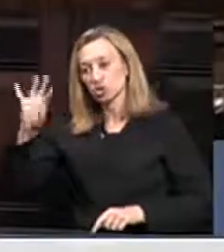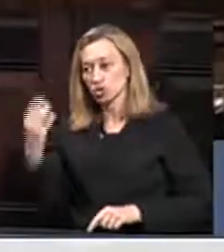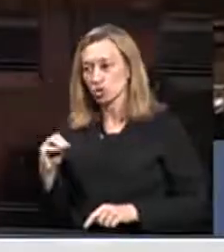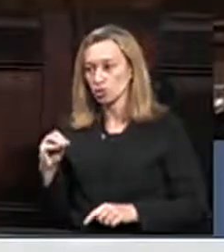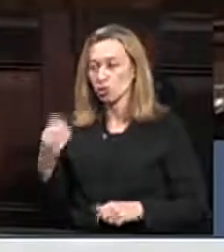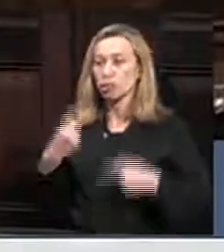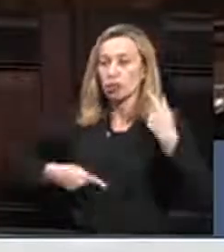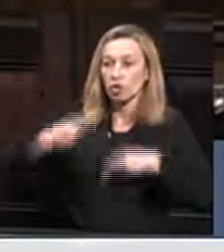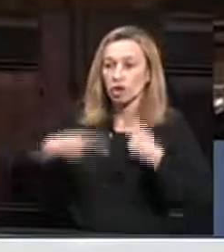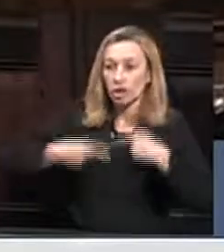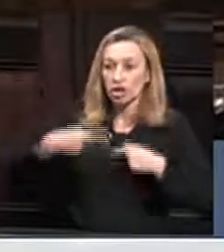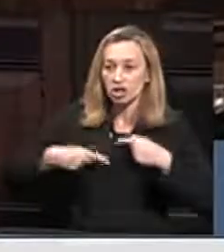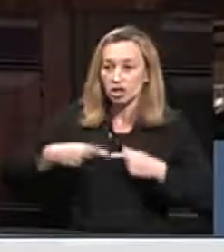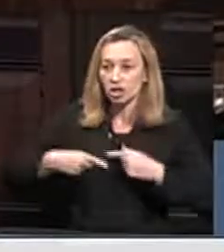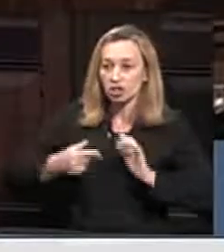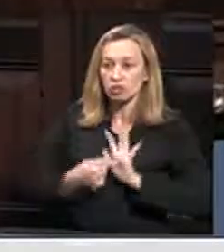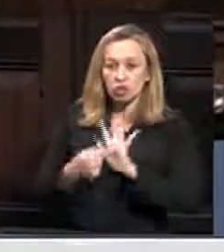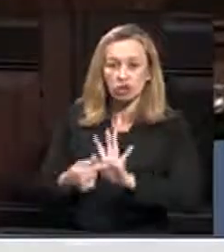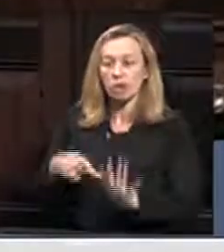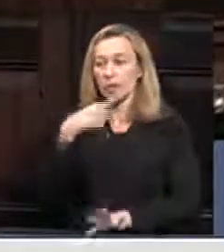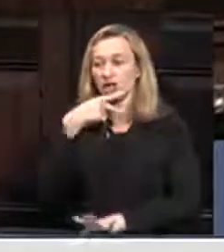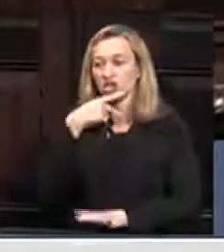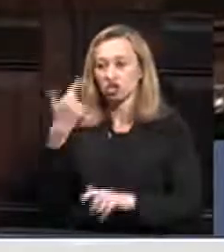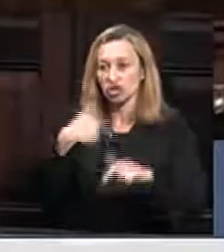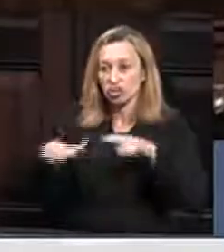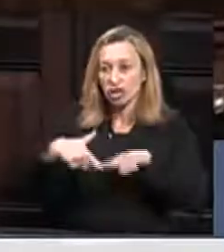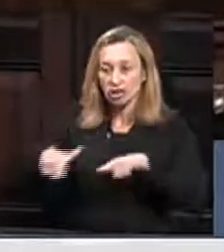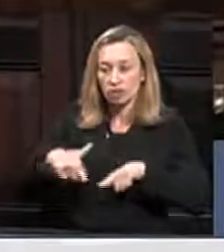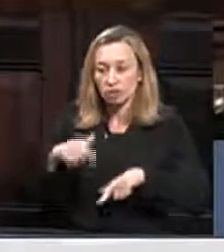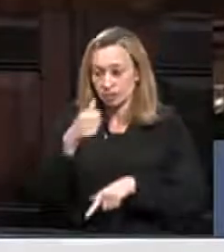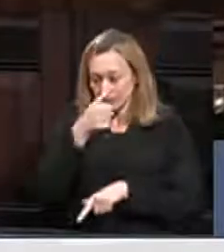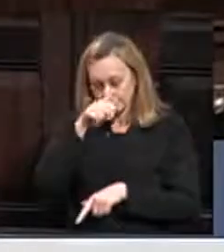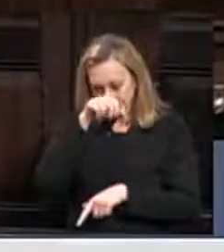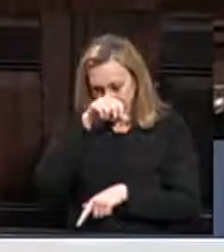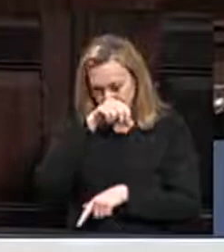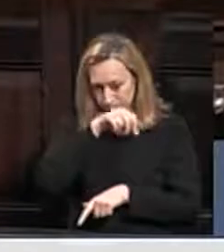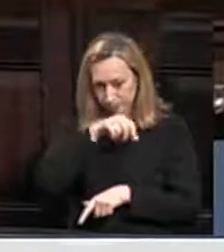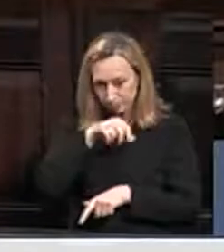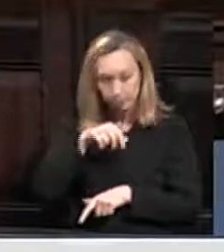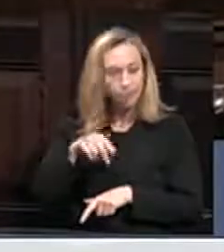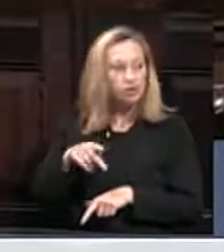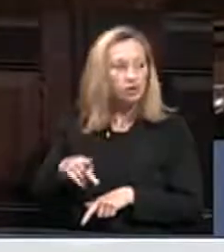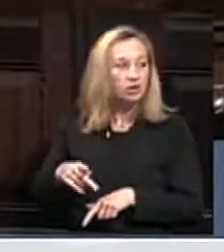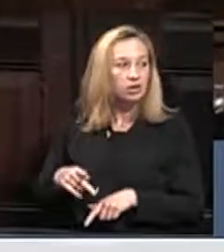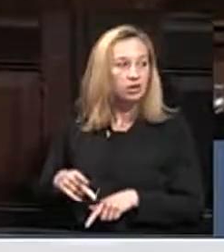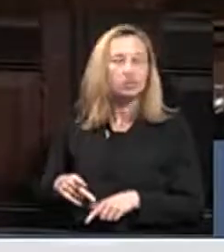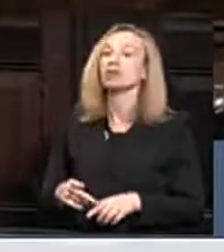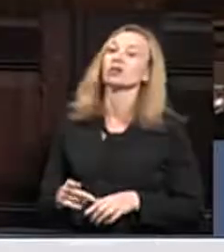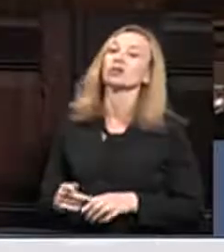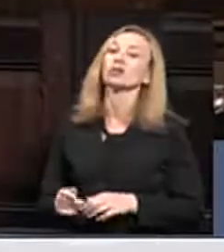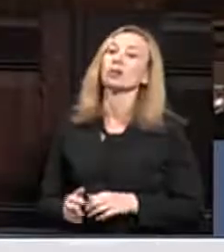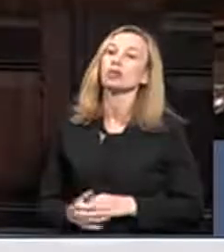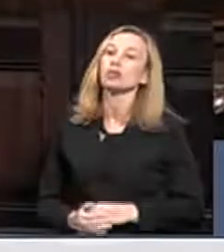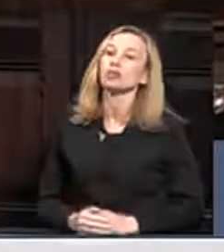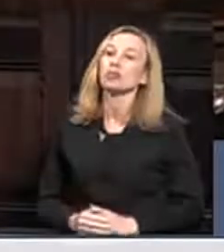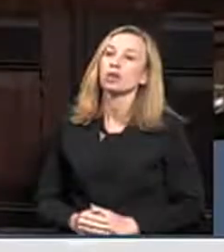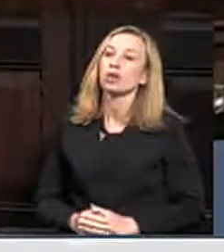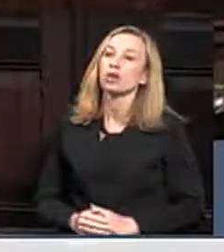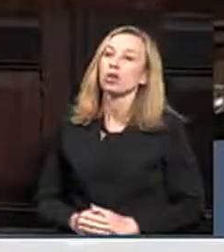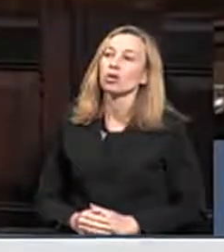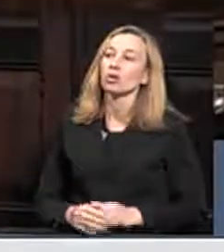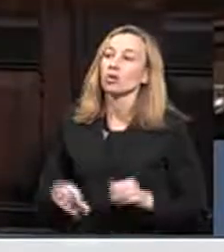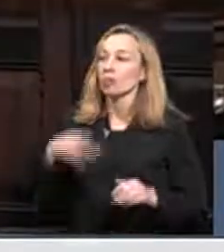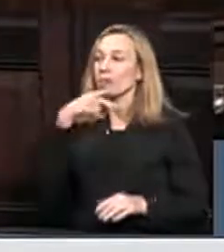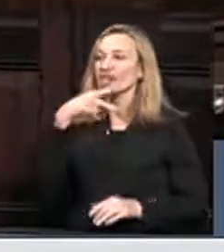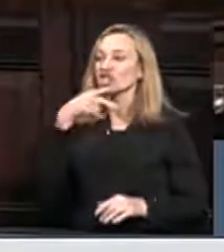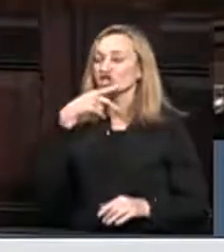Trabalhadores, que ele parecia o Partido dos Trabalhadores, o partido da boquinha, porque